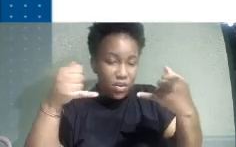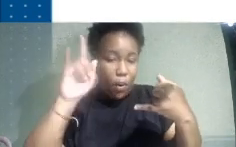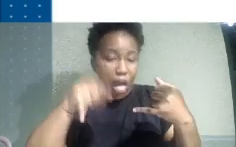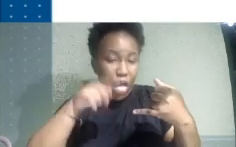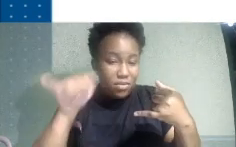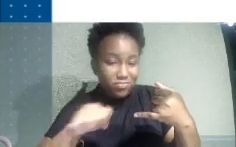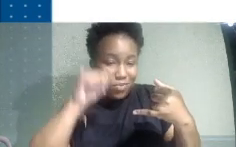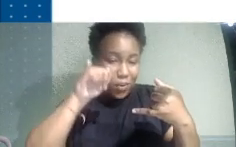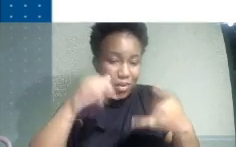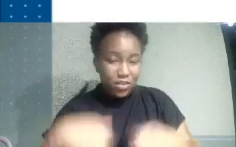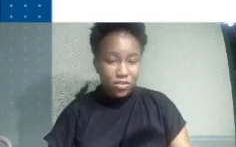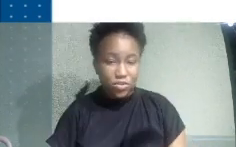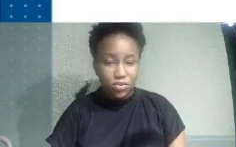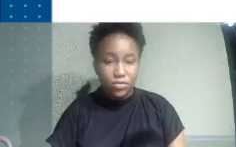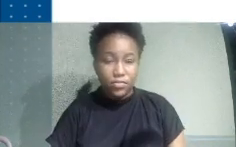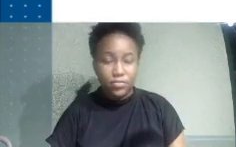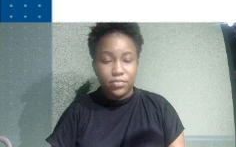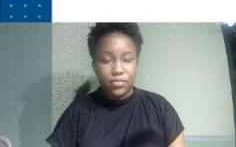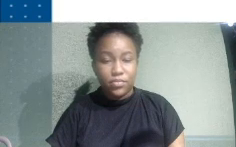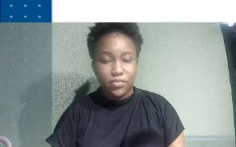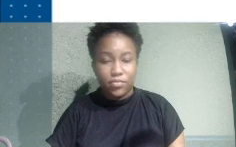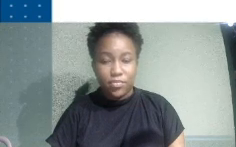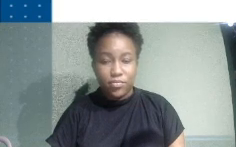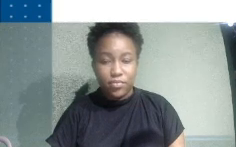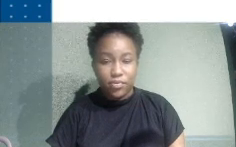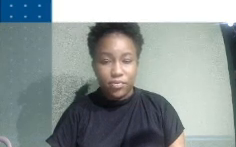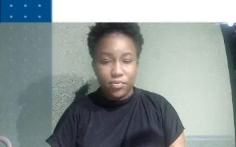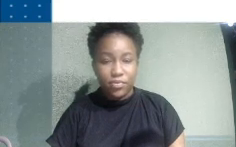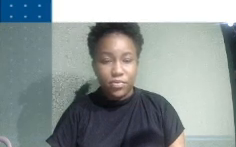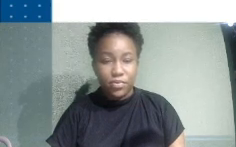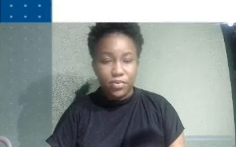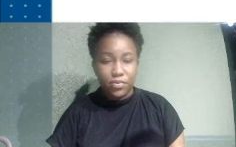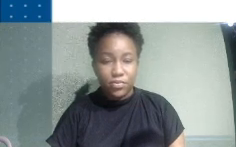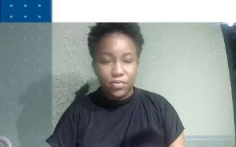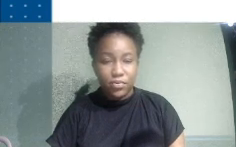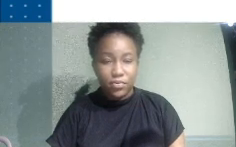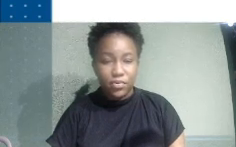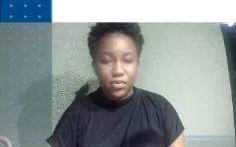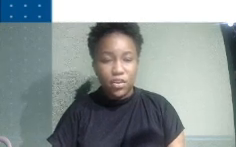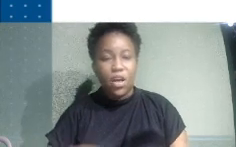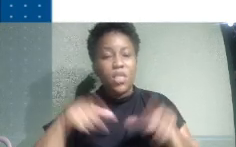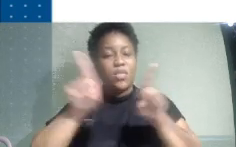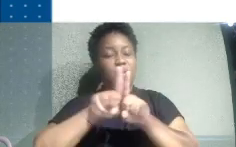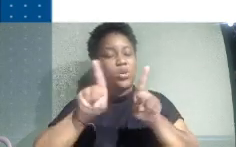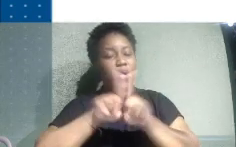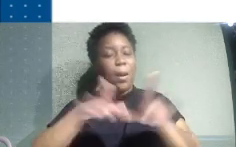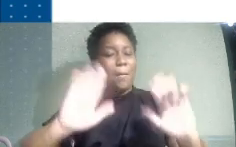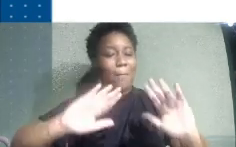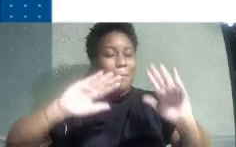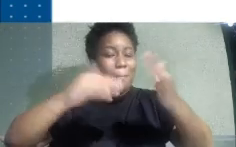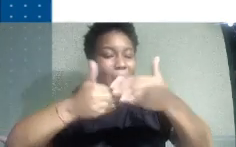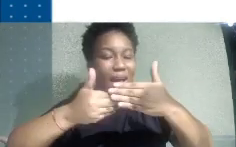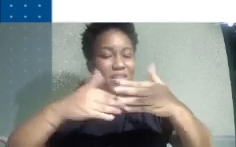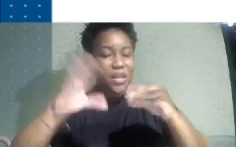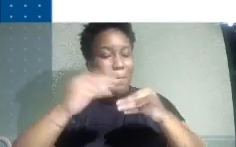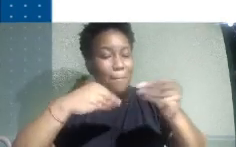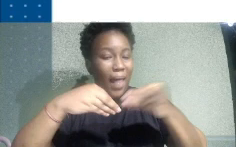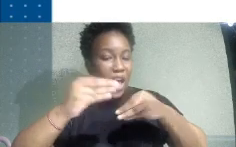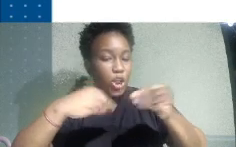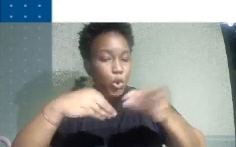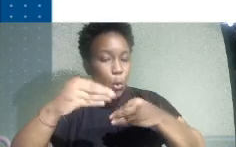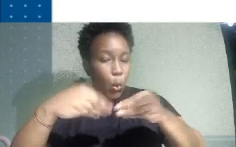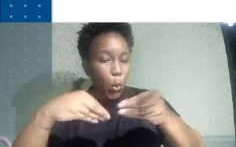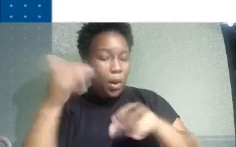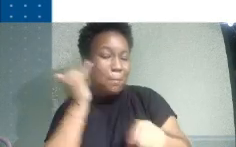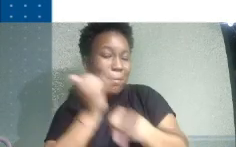importantíssimo. Temos também as caixas de passagem. Caixa de passagem, ela pode ser plástica, ela pode ser metálica, ela é o